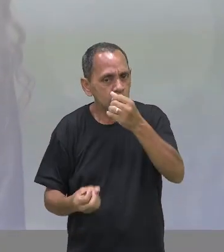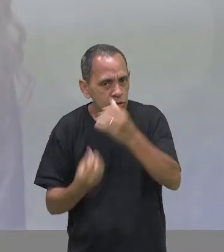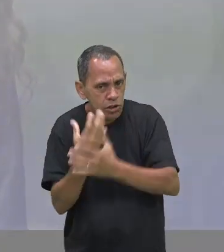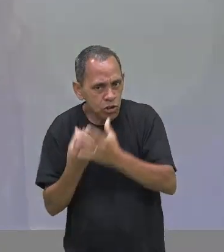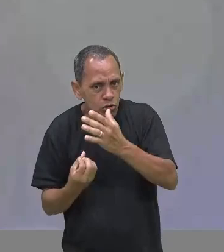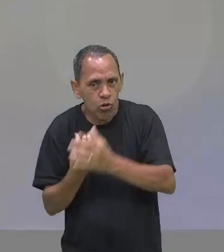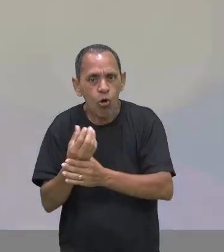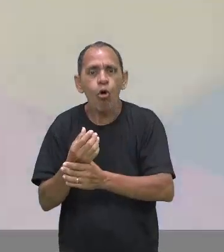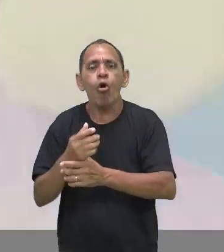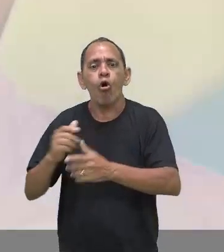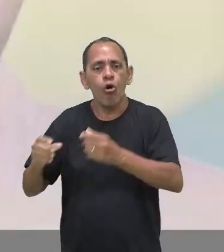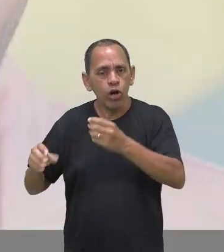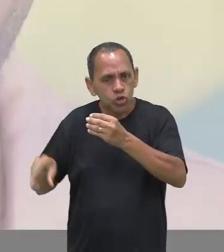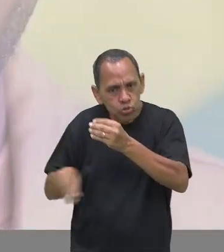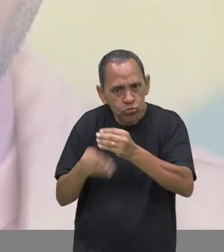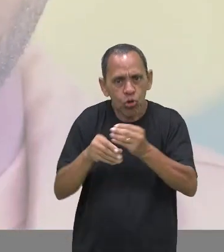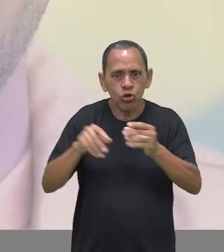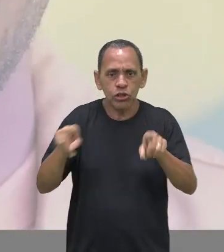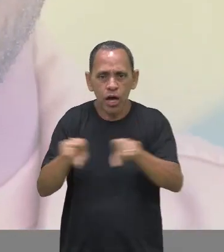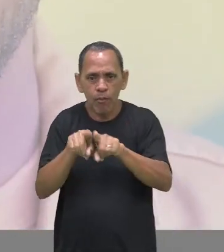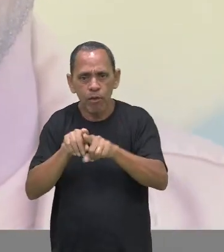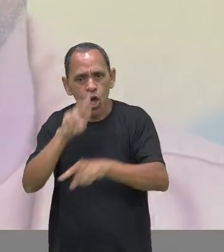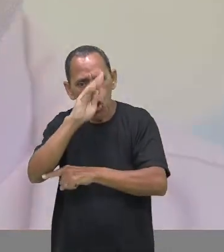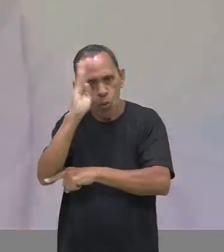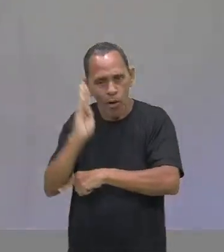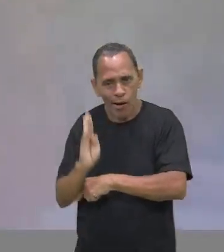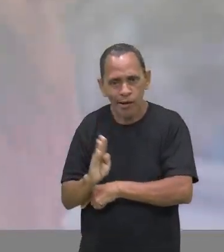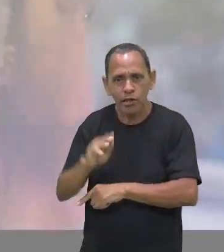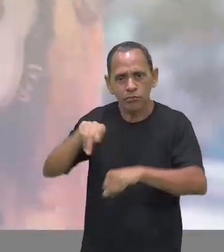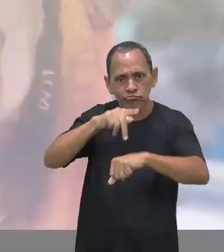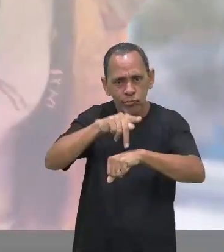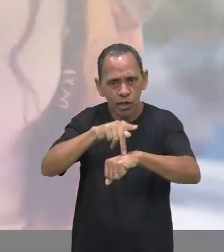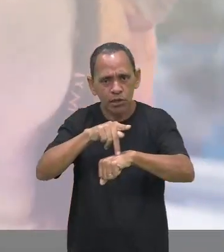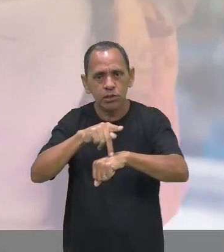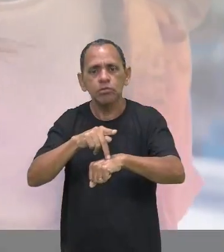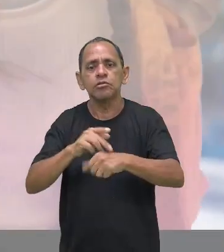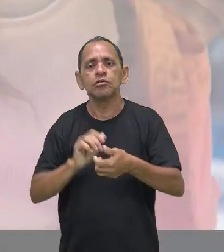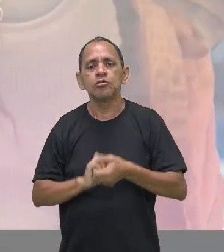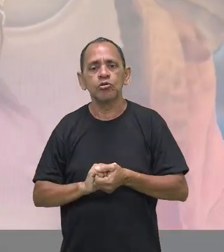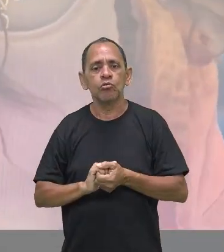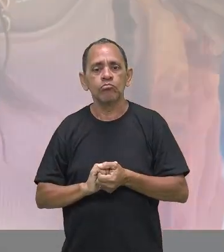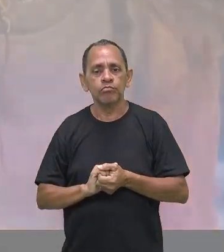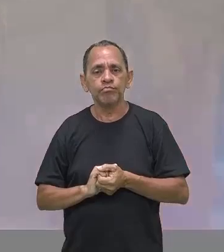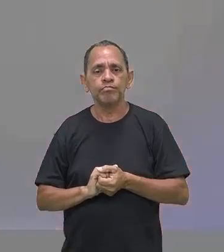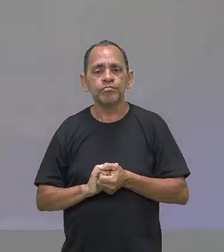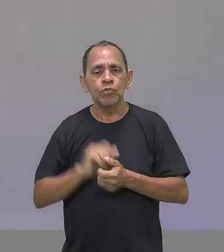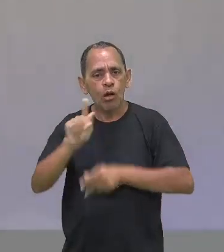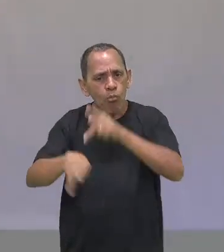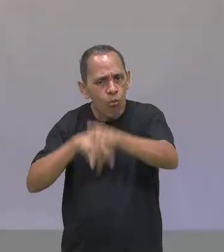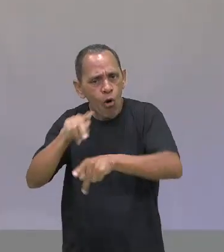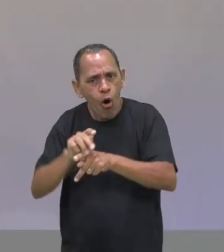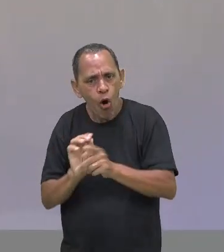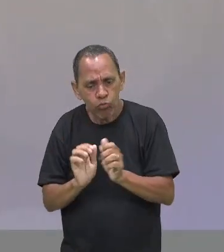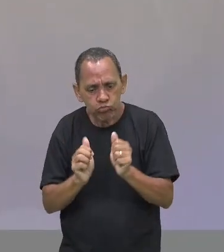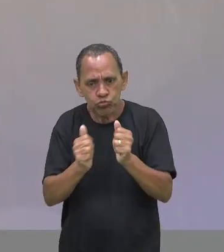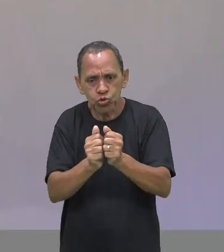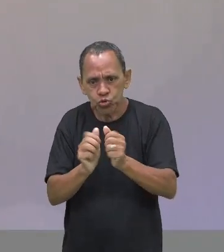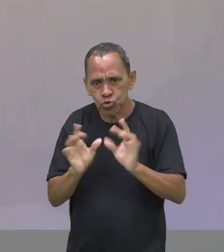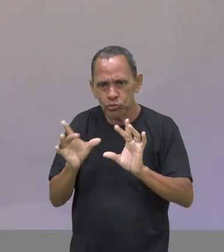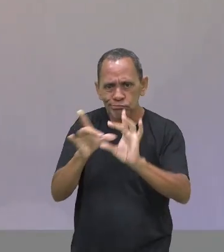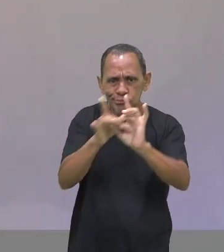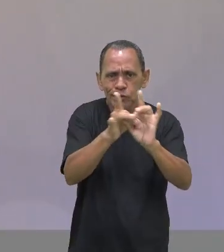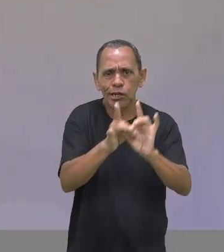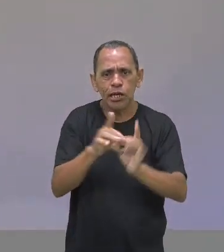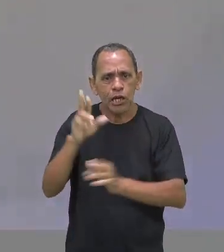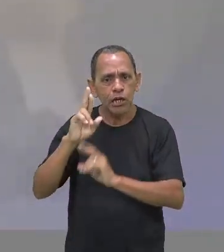nação. Sou um país em ascensão. Eu sou um povo de união. Sou um país de